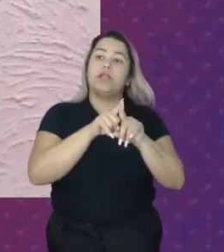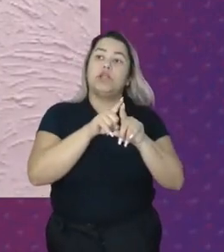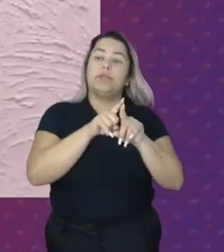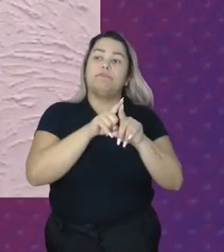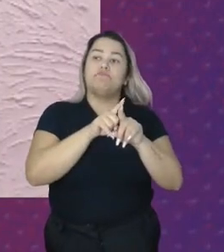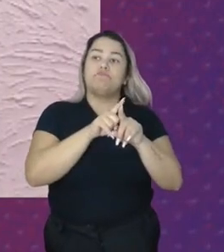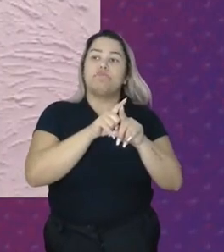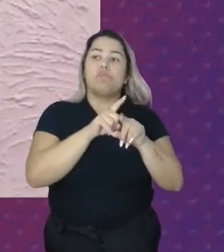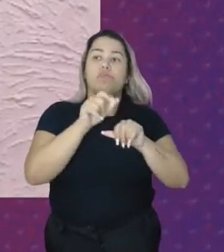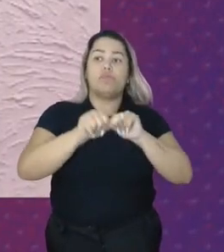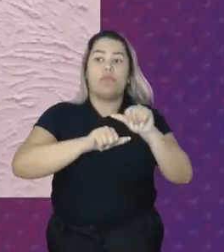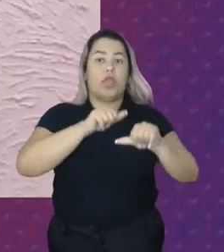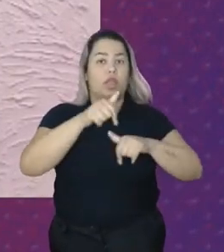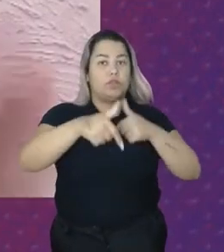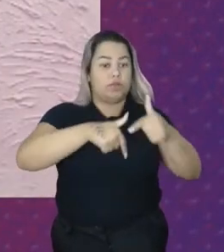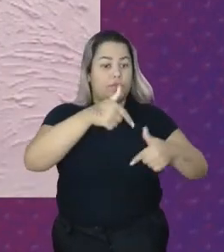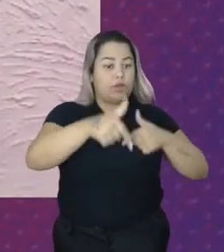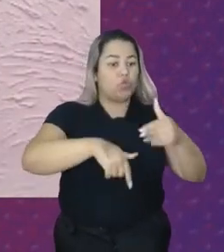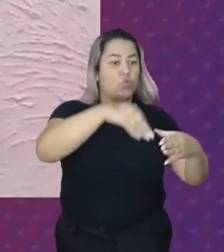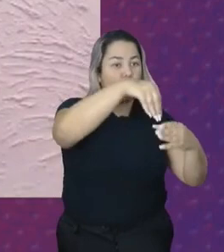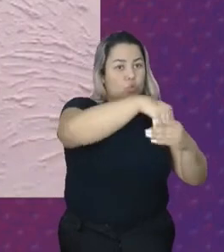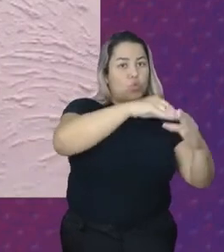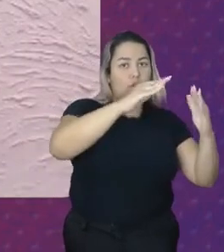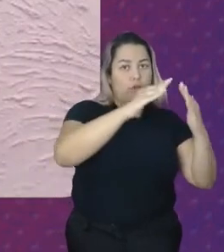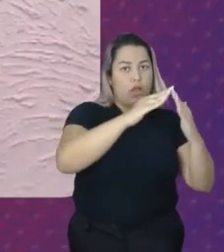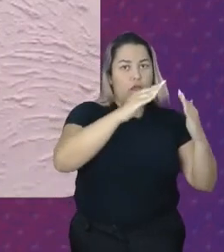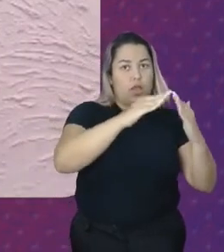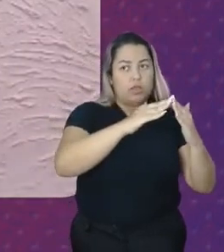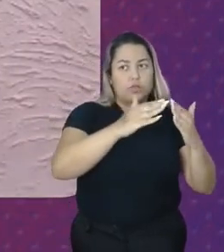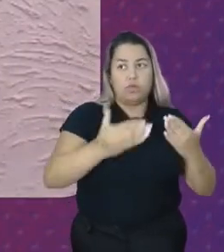uma trabalhadora doméstica nos serviços gerais,